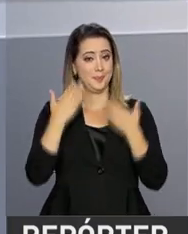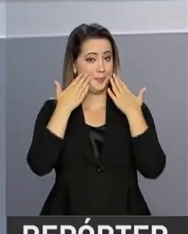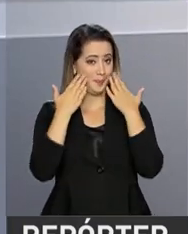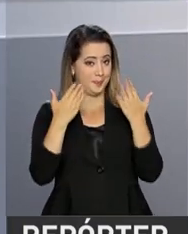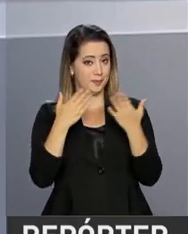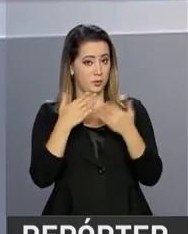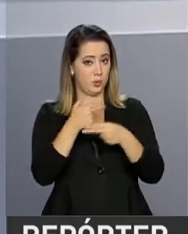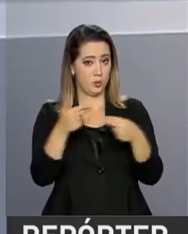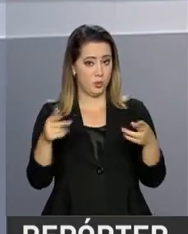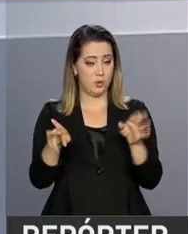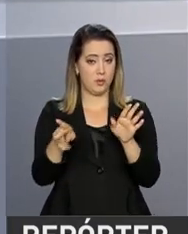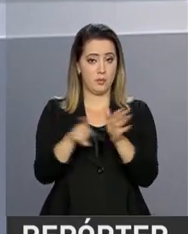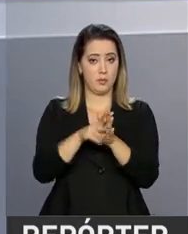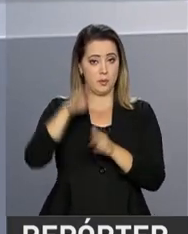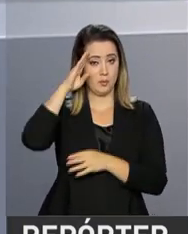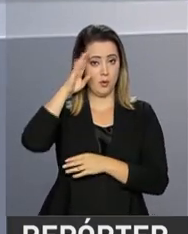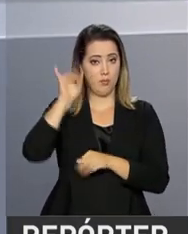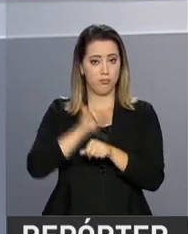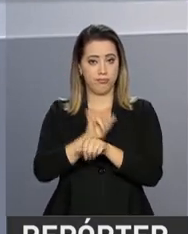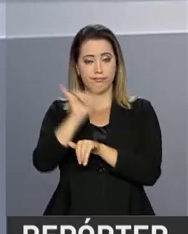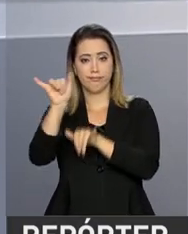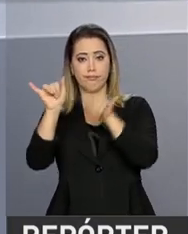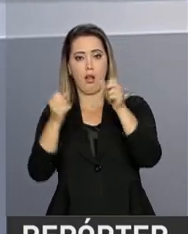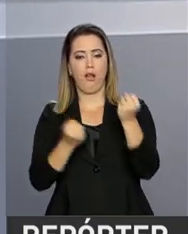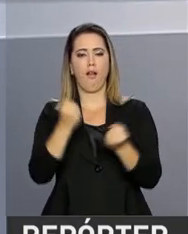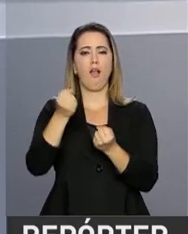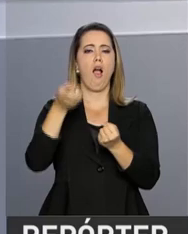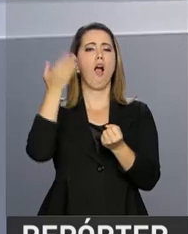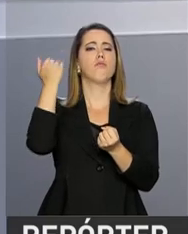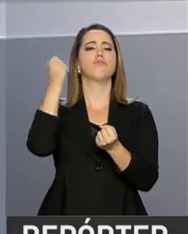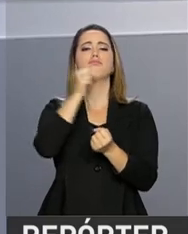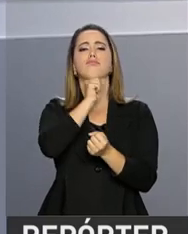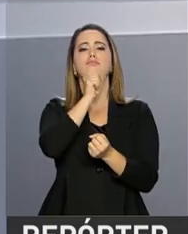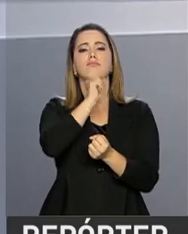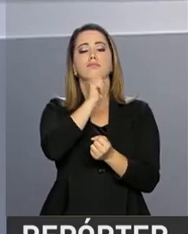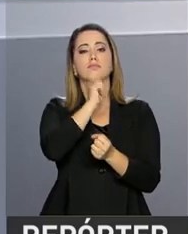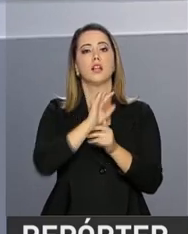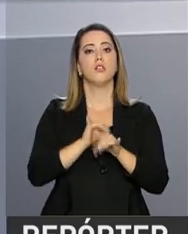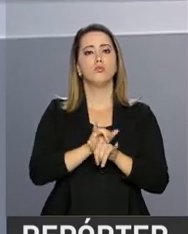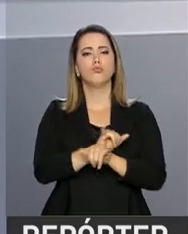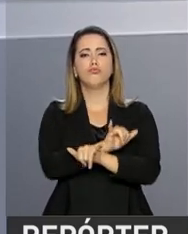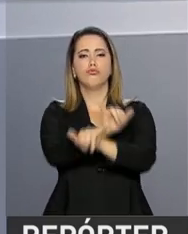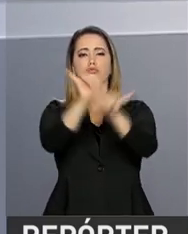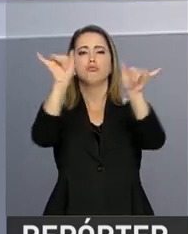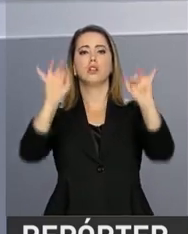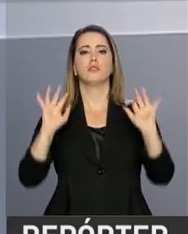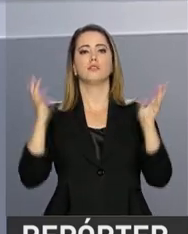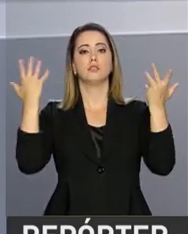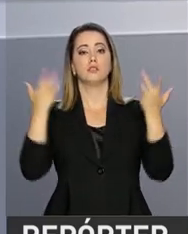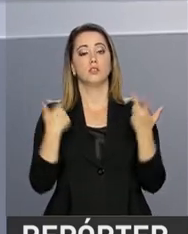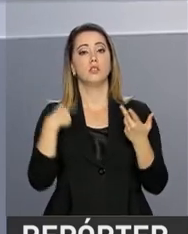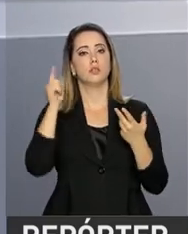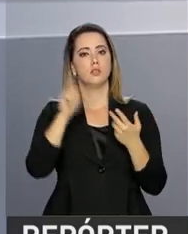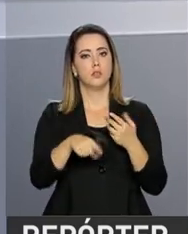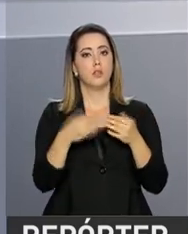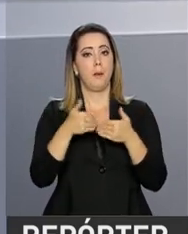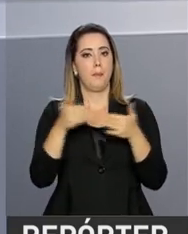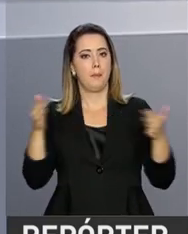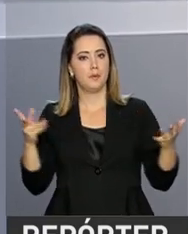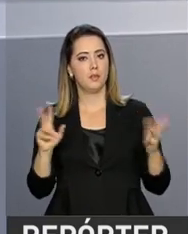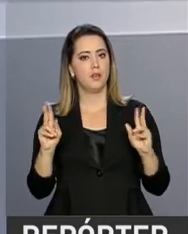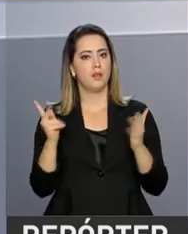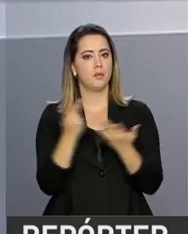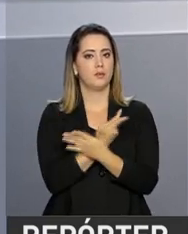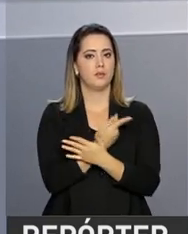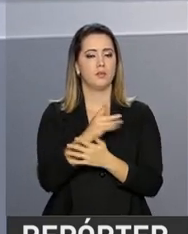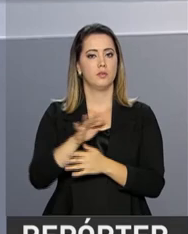Exposições de equipamentos militares, aeronaves, carros antigos, demonstrações aéreas e shows foram algumas das atrações do Portões